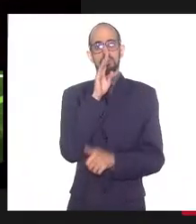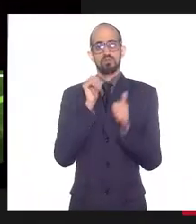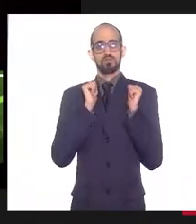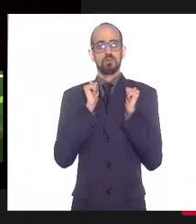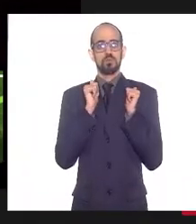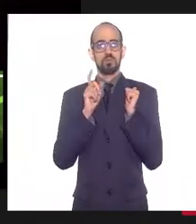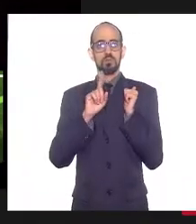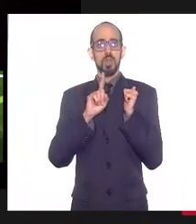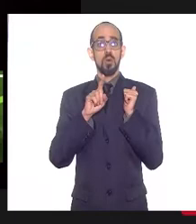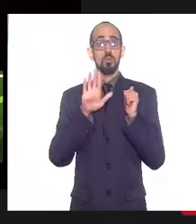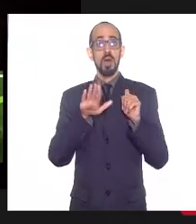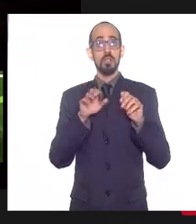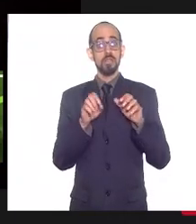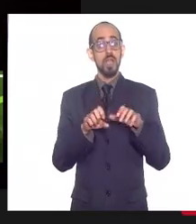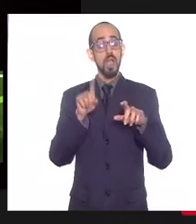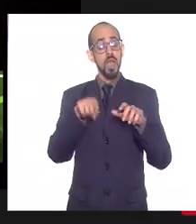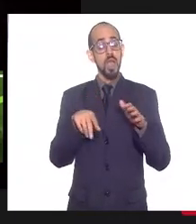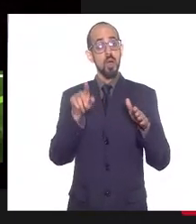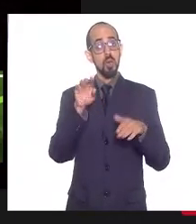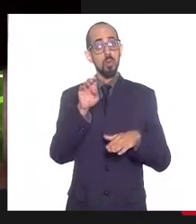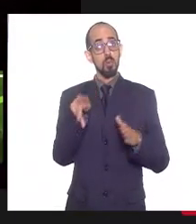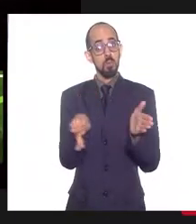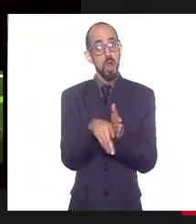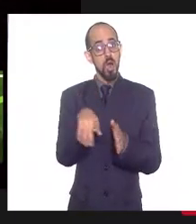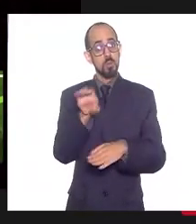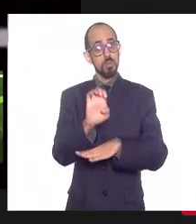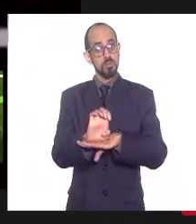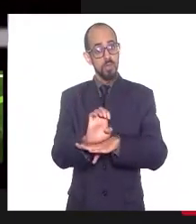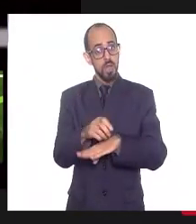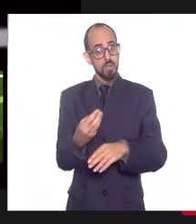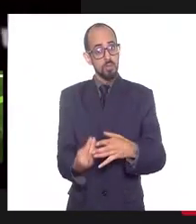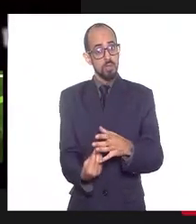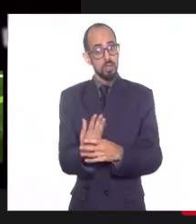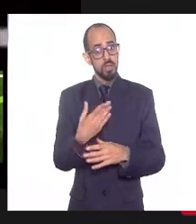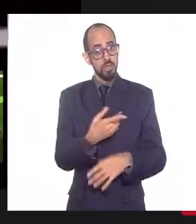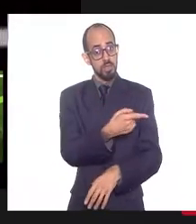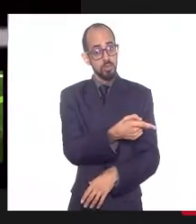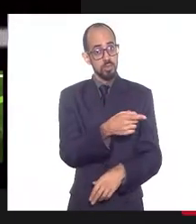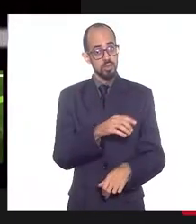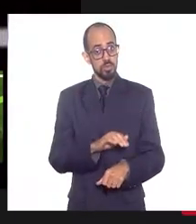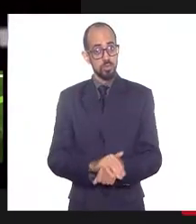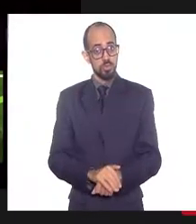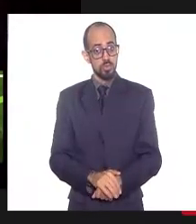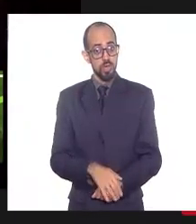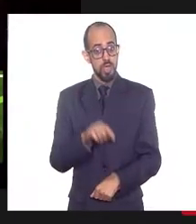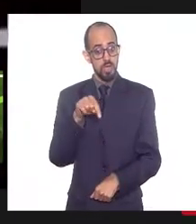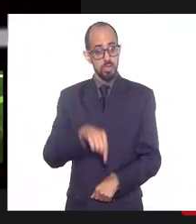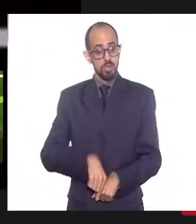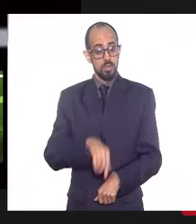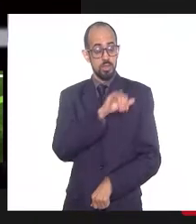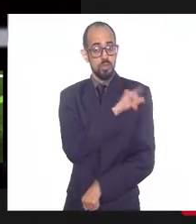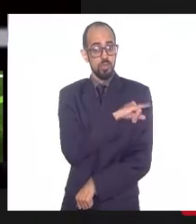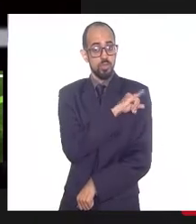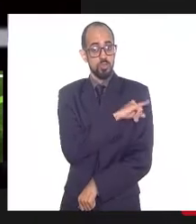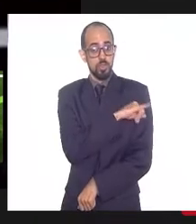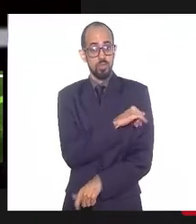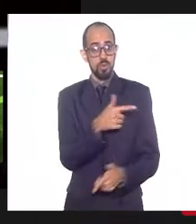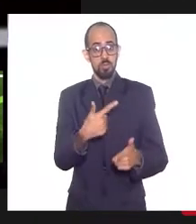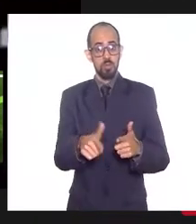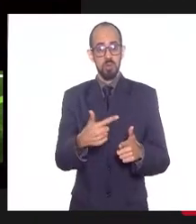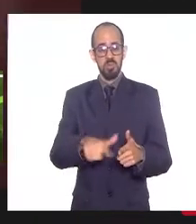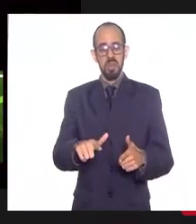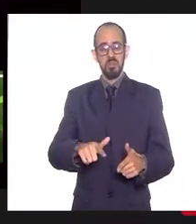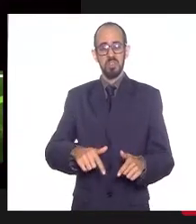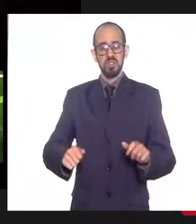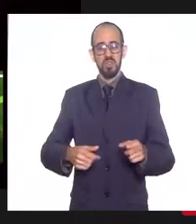está envolvido nisso. Temos aqui no Rio de Janeiro o problema com as milícias. Temos no Rio de Janeiro o problema com os